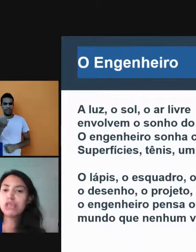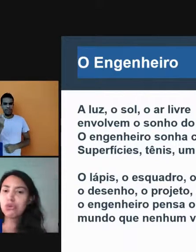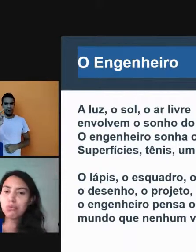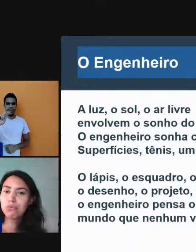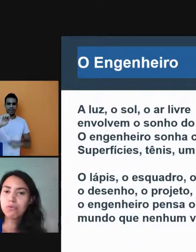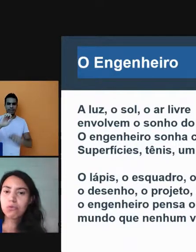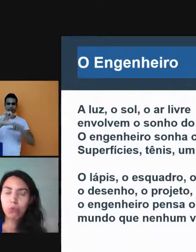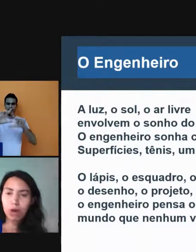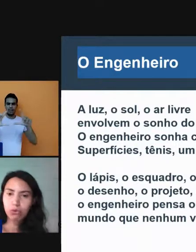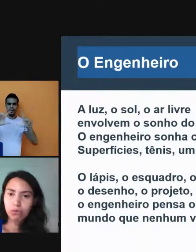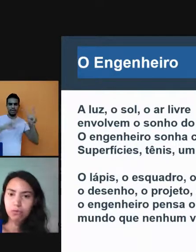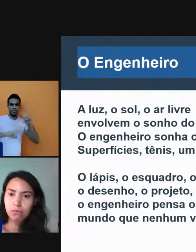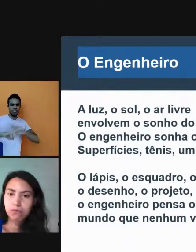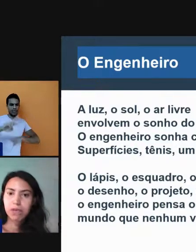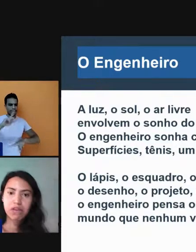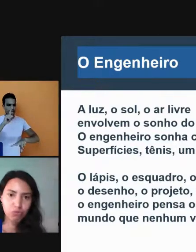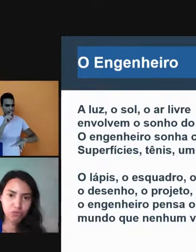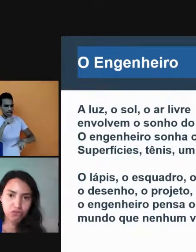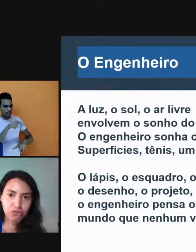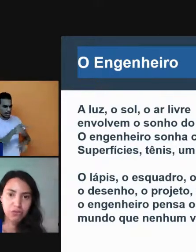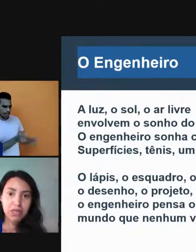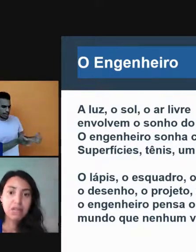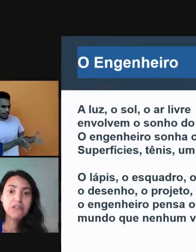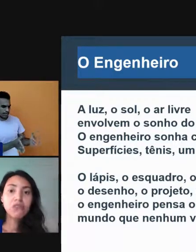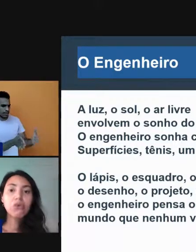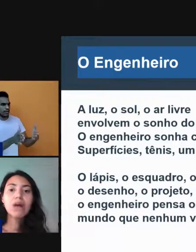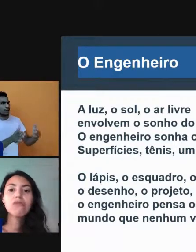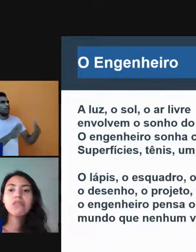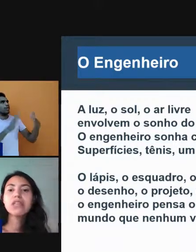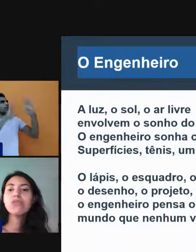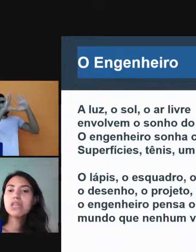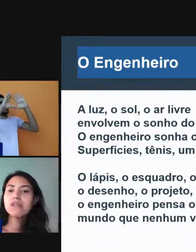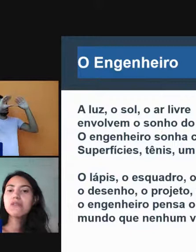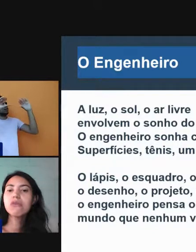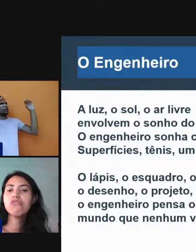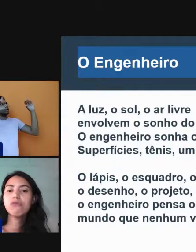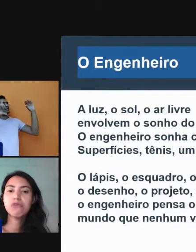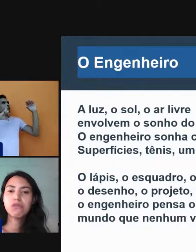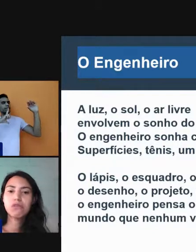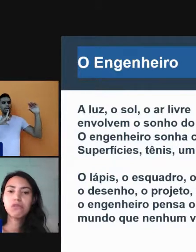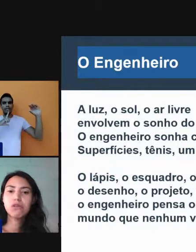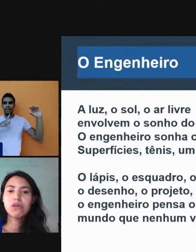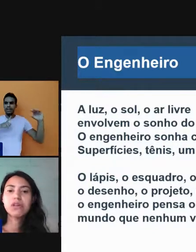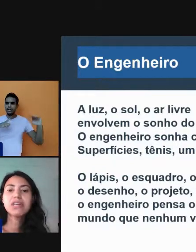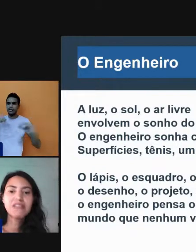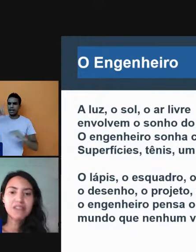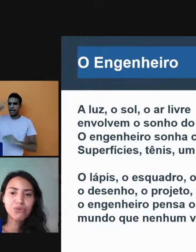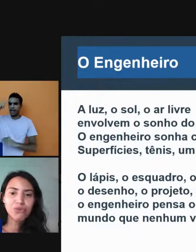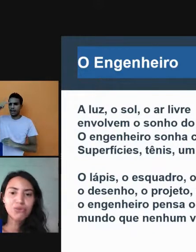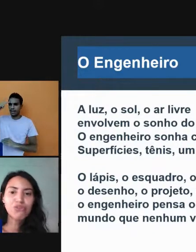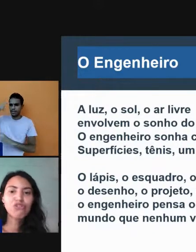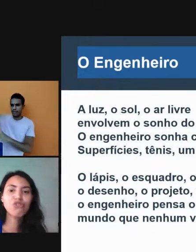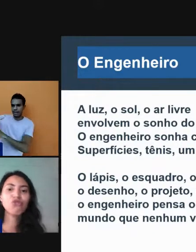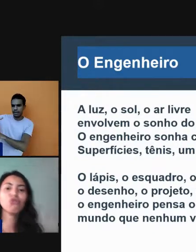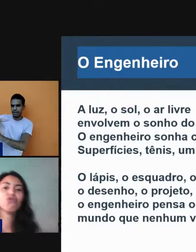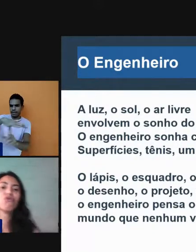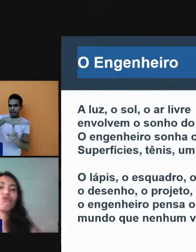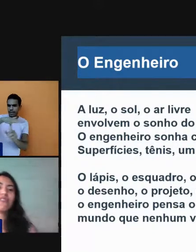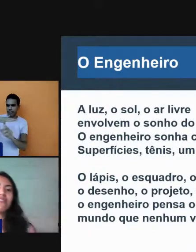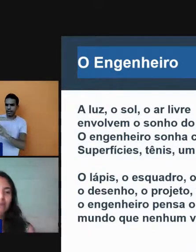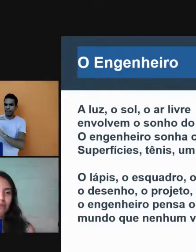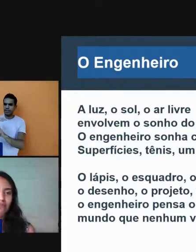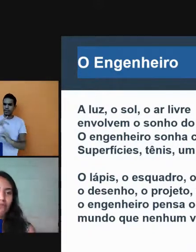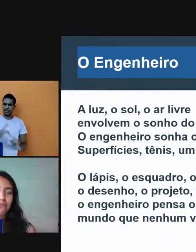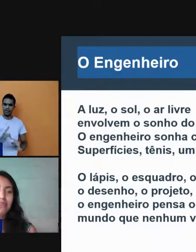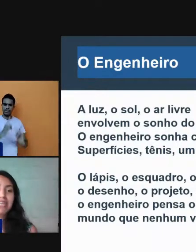o rio. No alto, as nuvens. Situavam na natureza o edifício, crescendo de suas